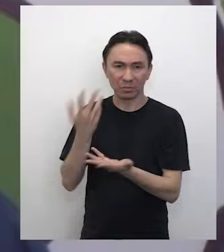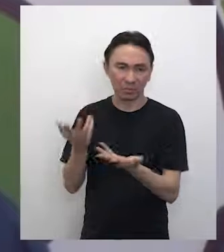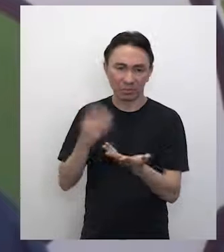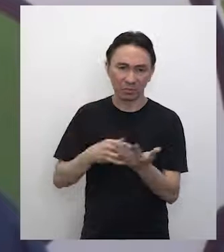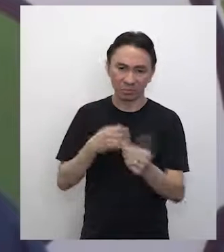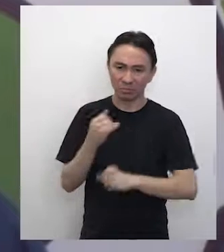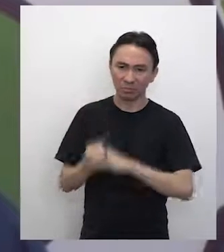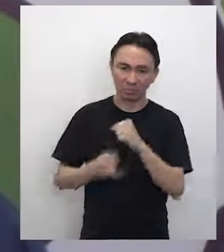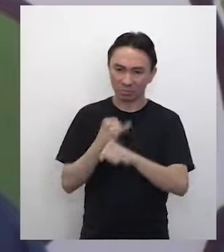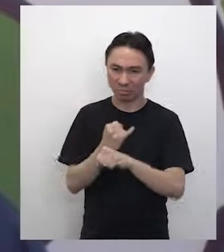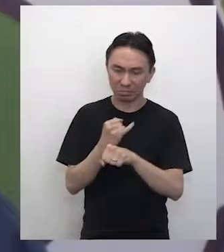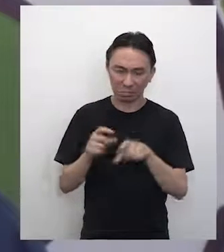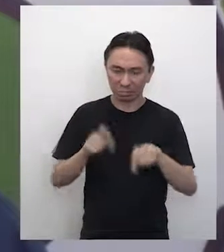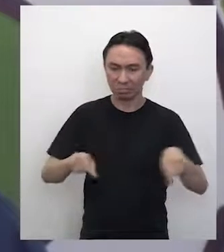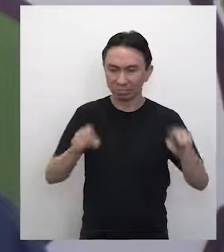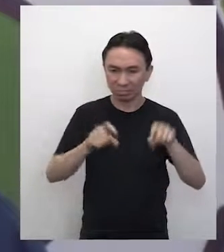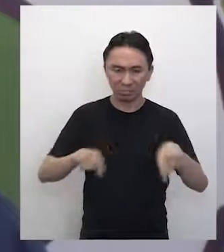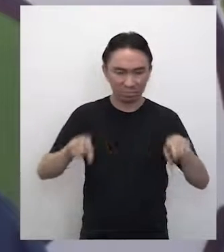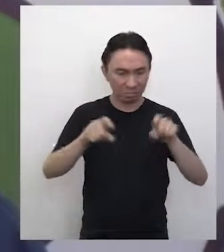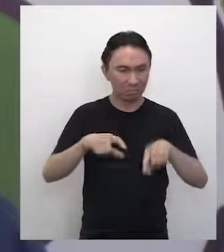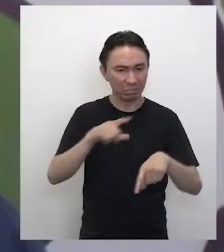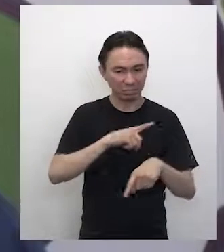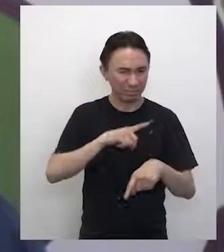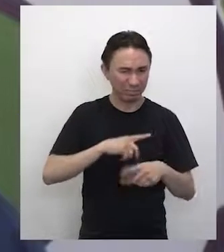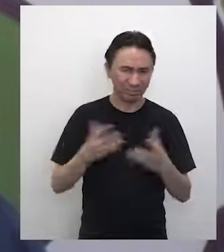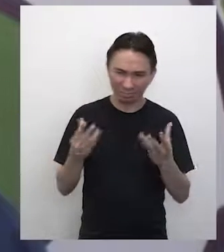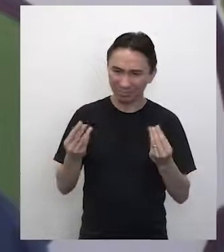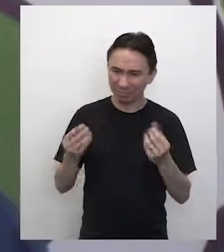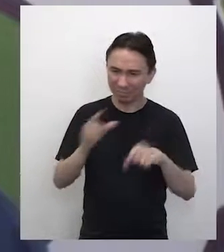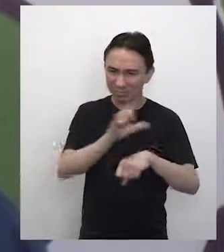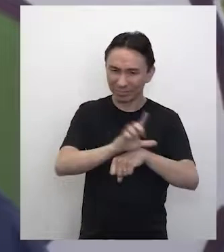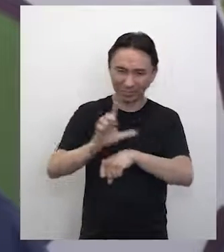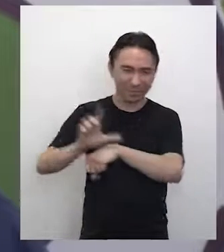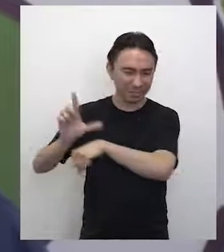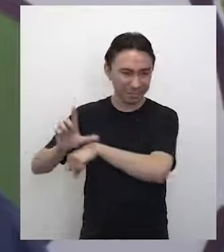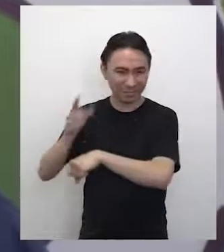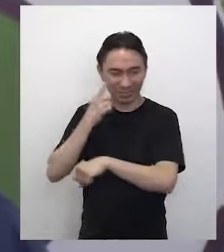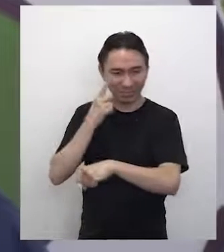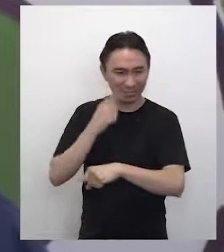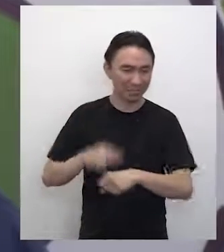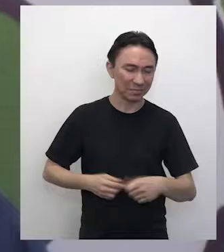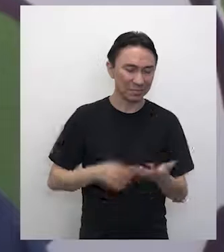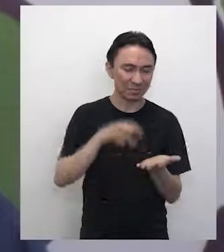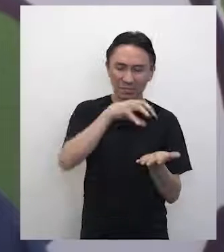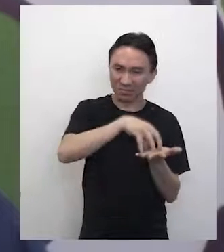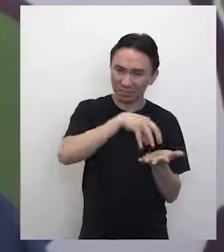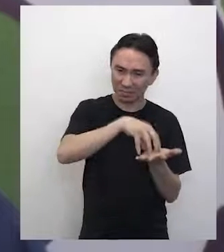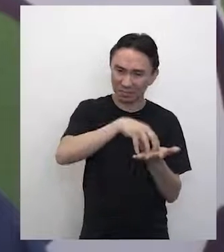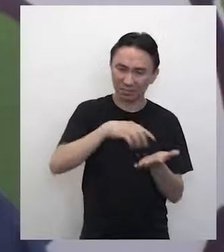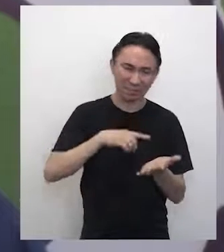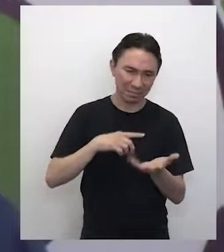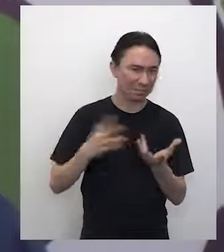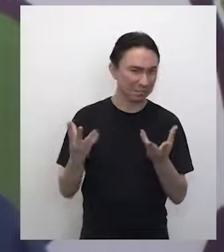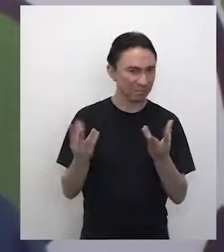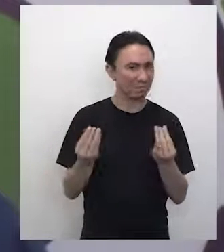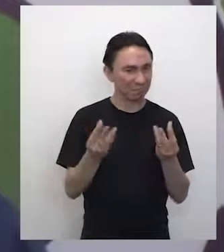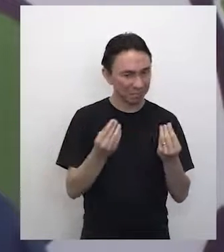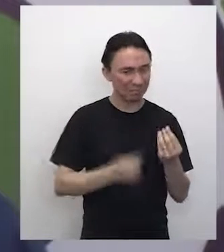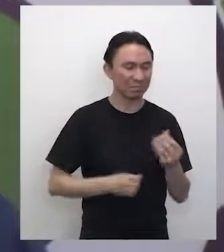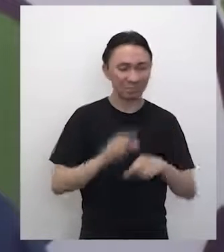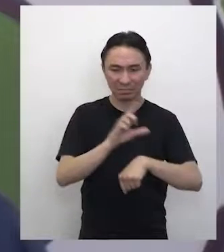nós temos muitas lojas ali que acabam vendendo esse tipo de material,